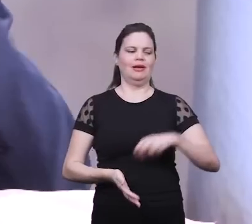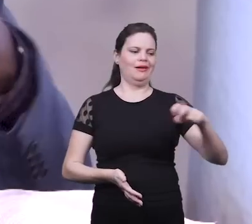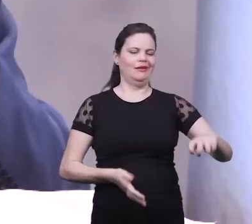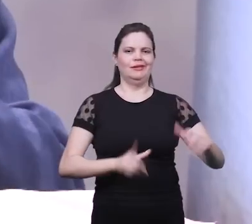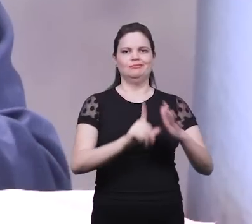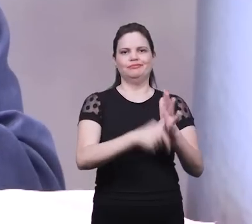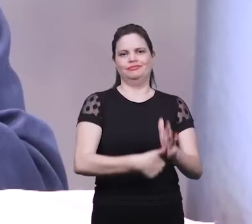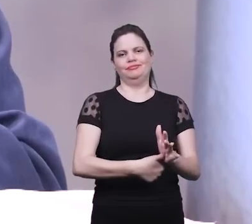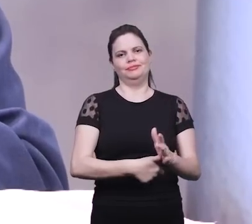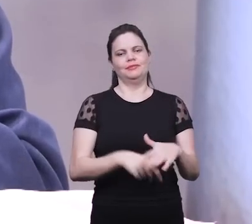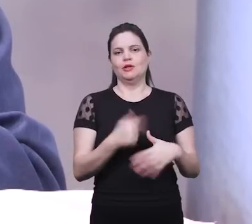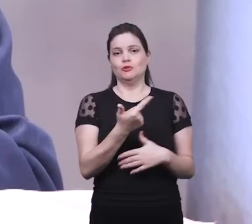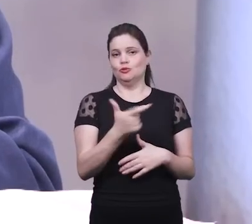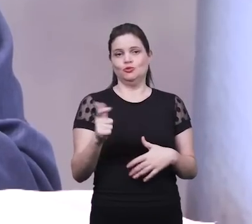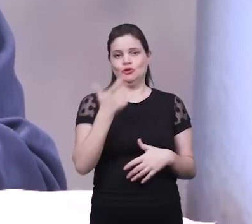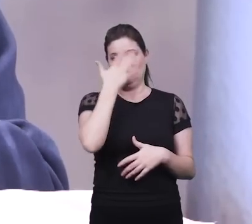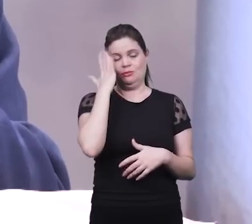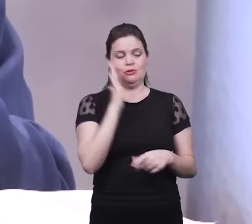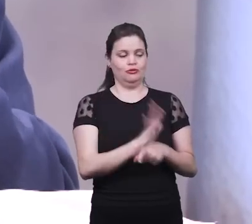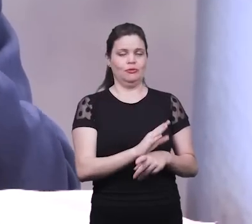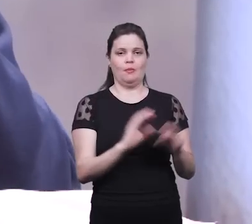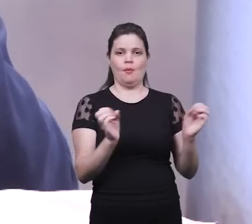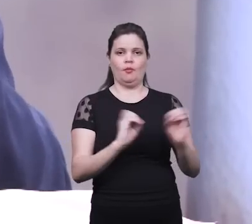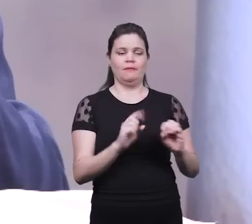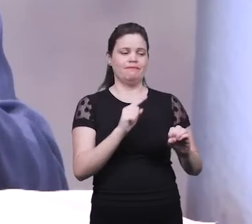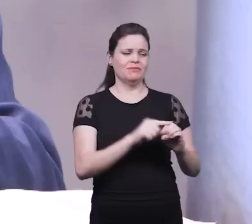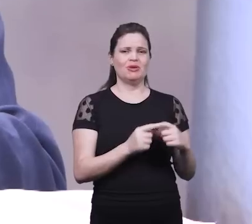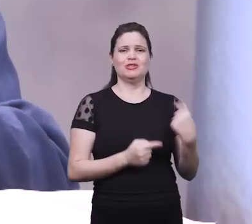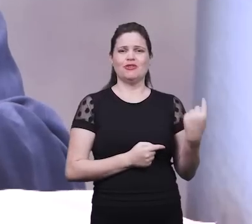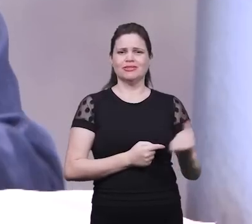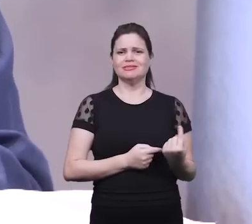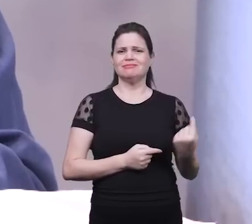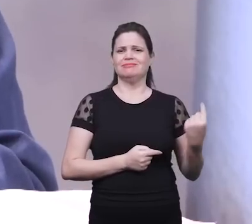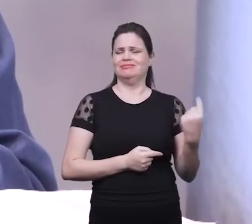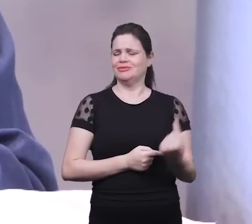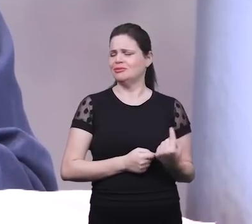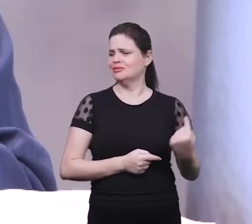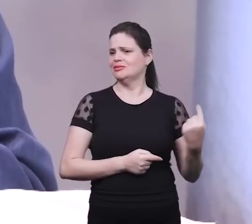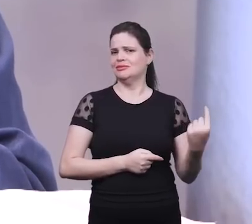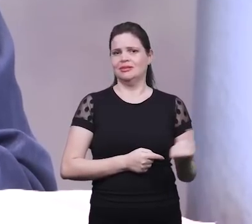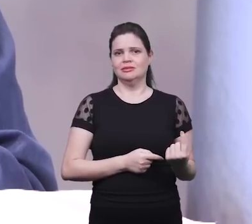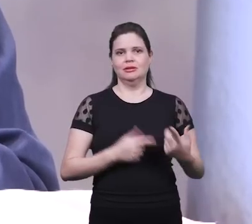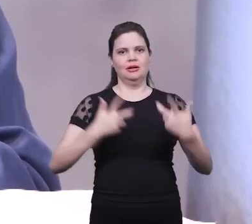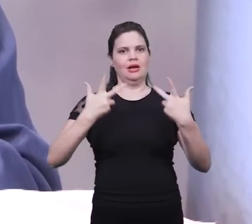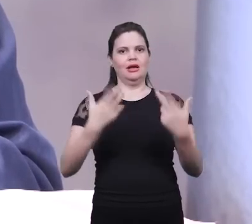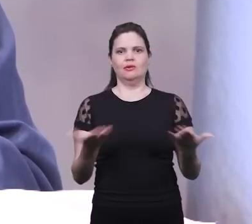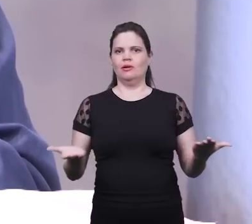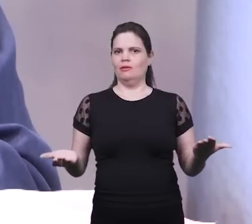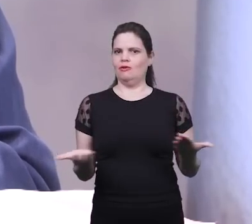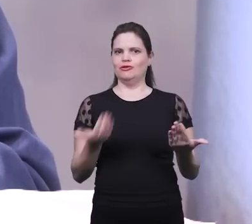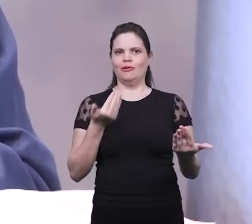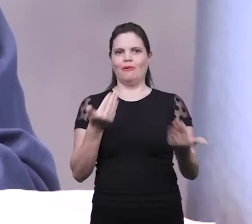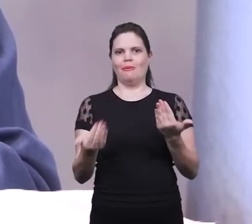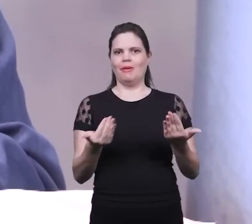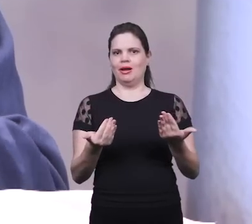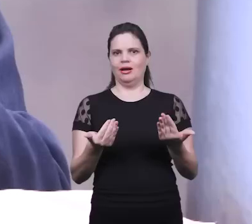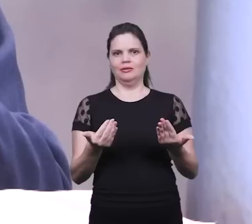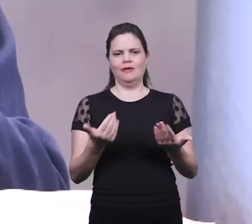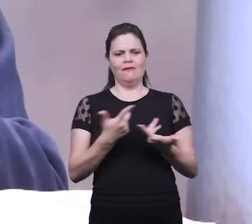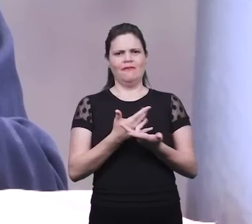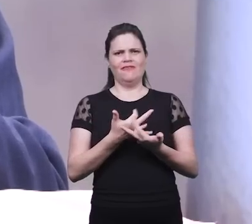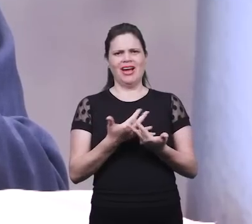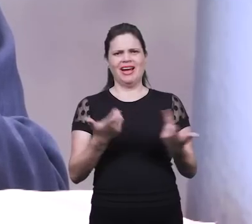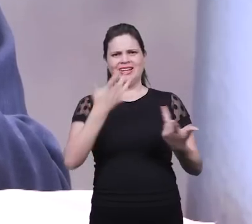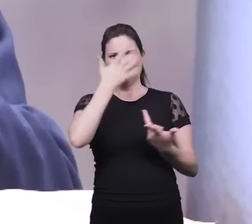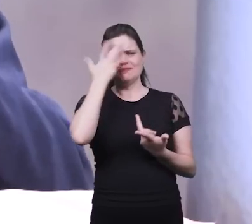ele ficar curado. Então ele ficava sozinho naquela luta, né? Como muitas pessoas hoje estão só. Jesus vendo